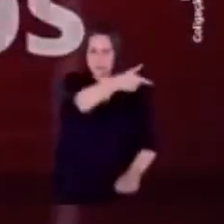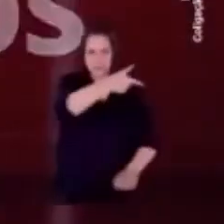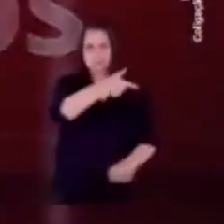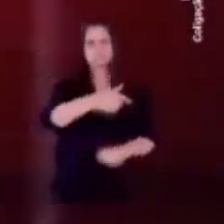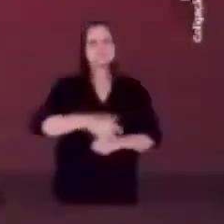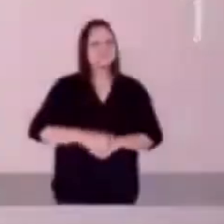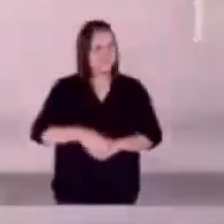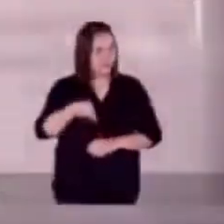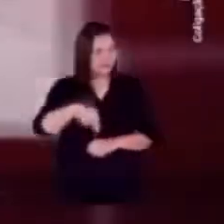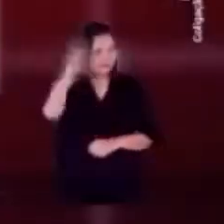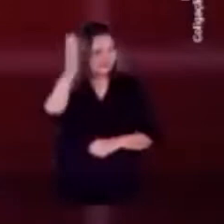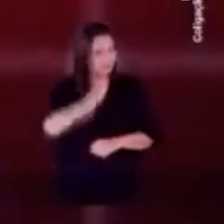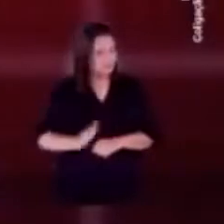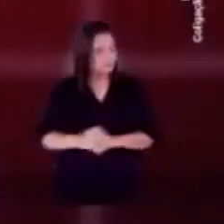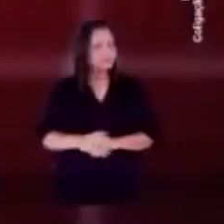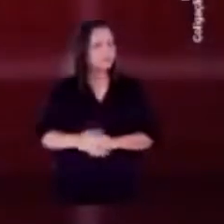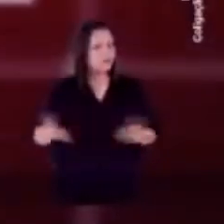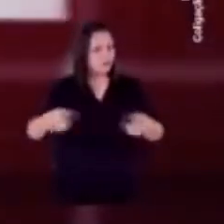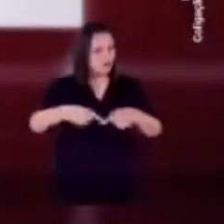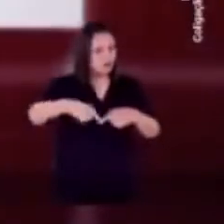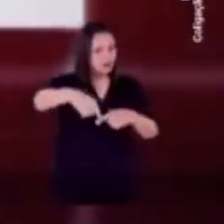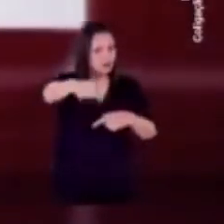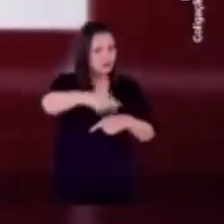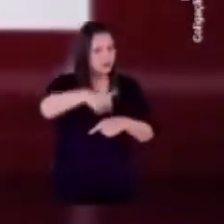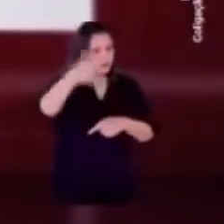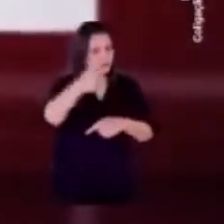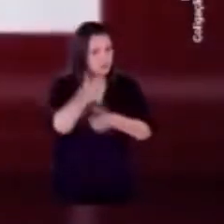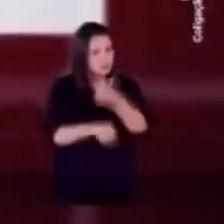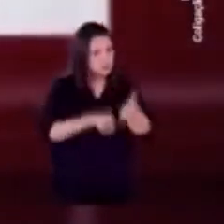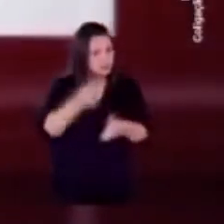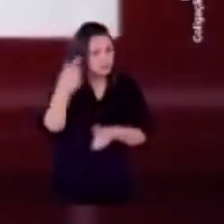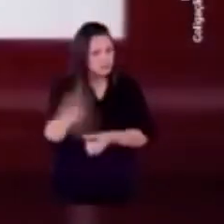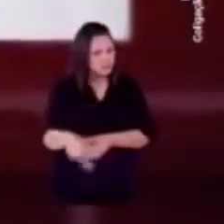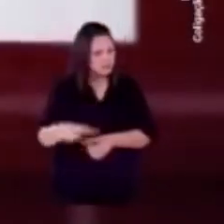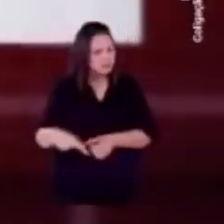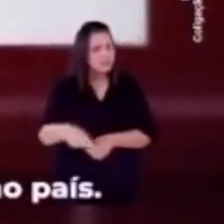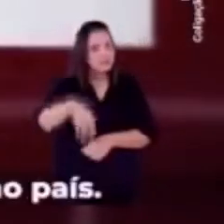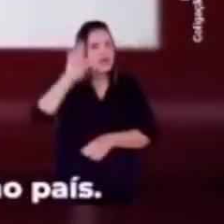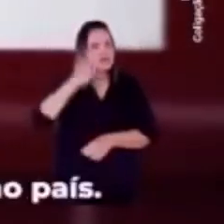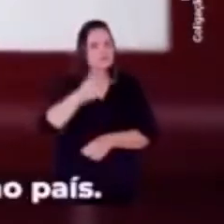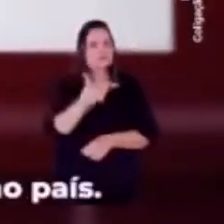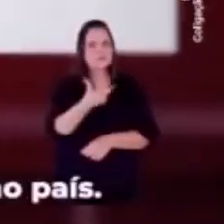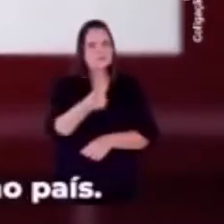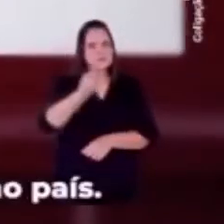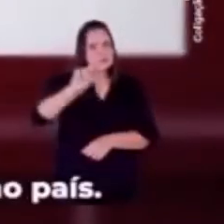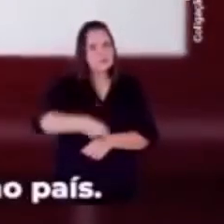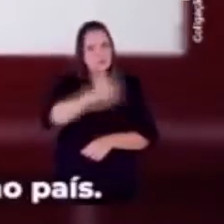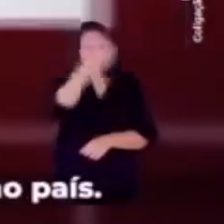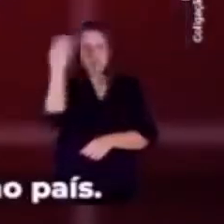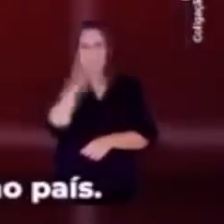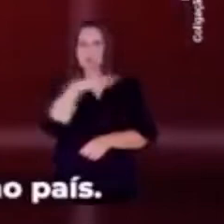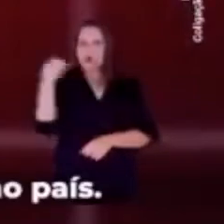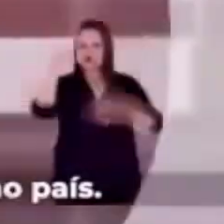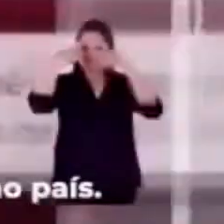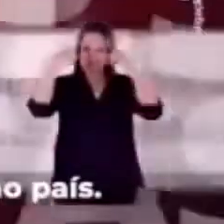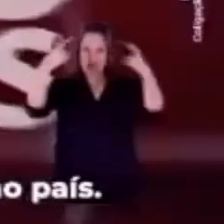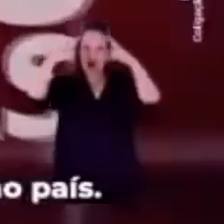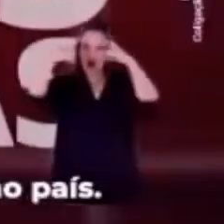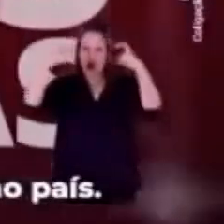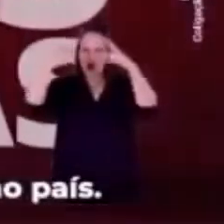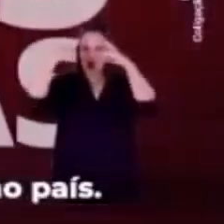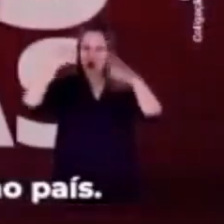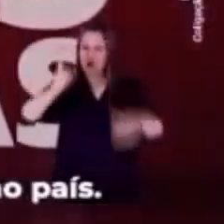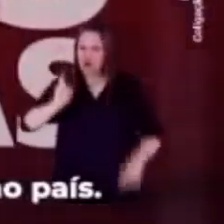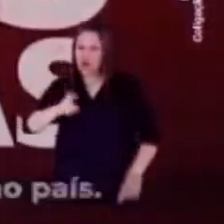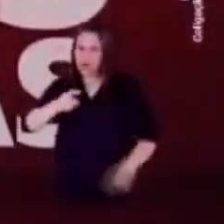E somente no primeiro semestre deste ano, mais de 26 mil pessoas morreram em decorrência de mortes violentas